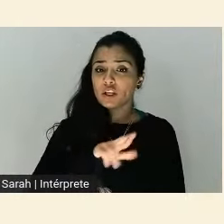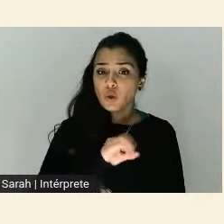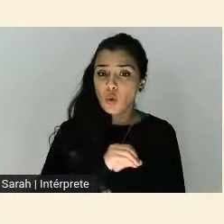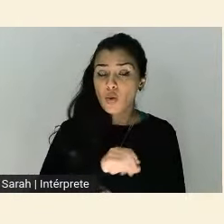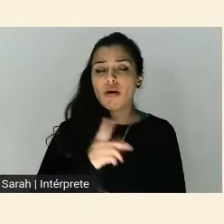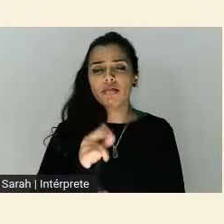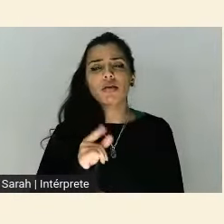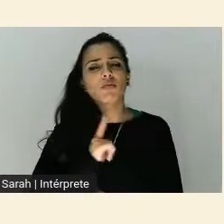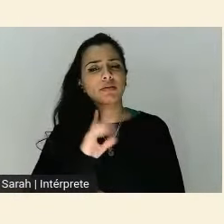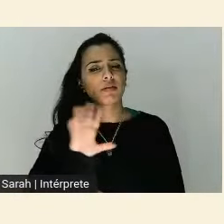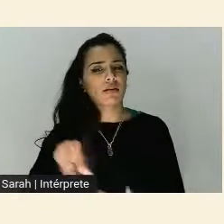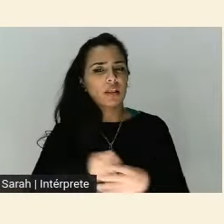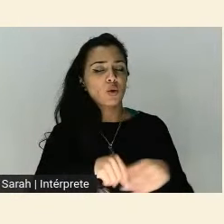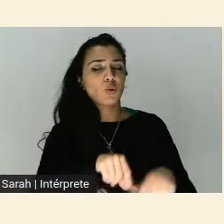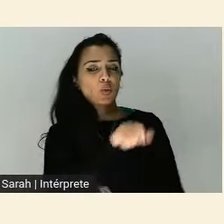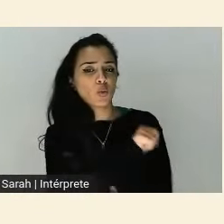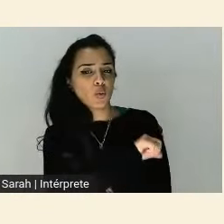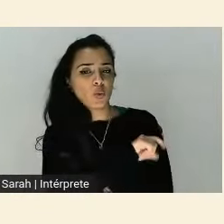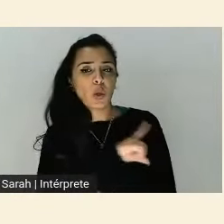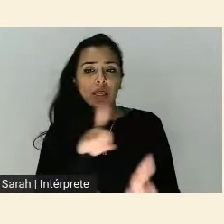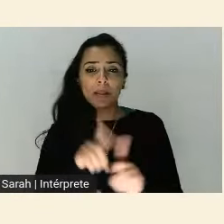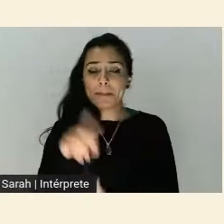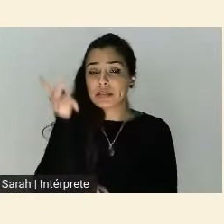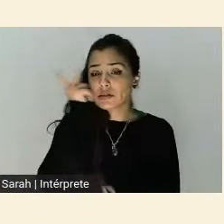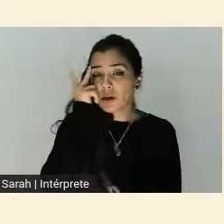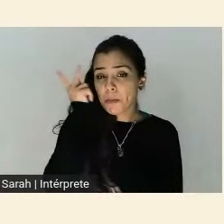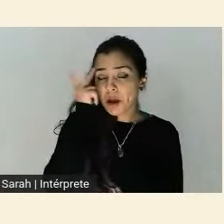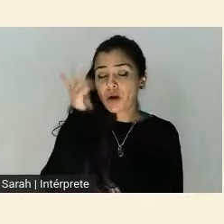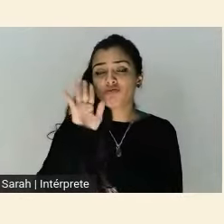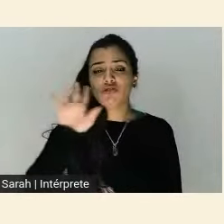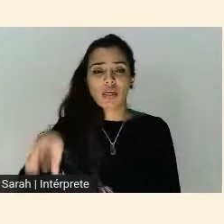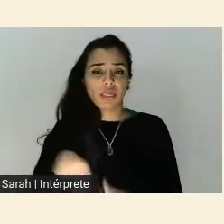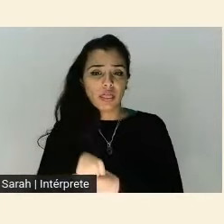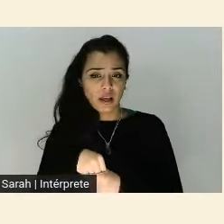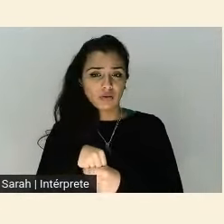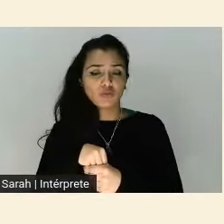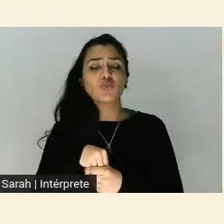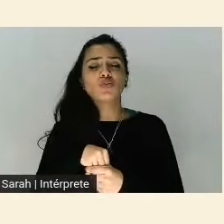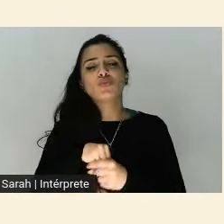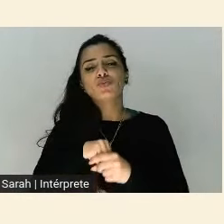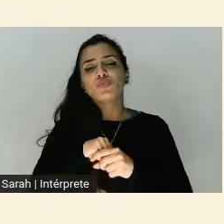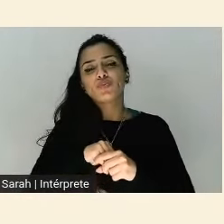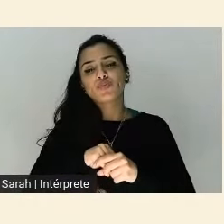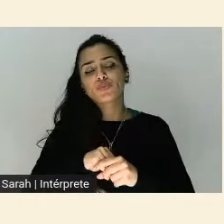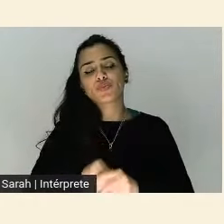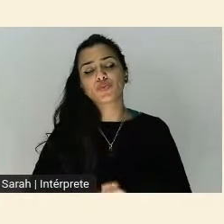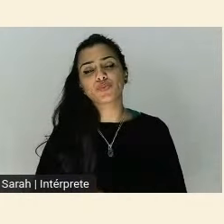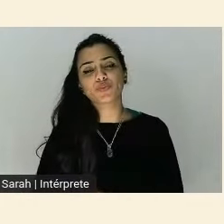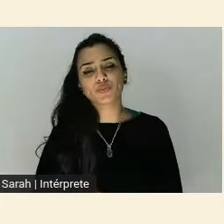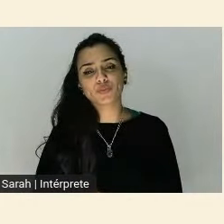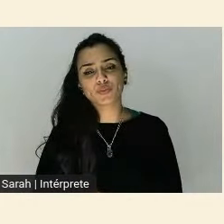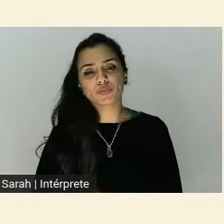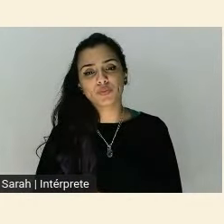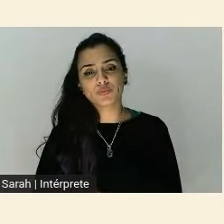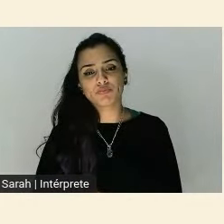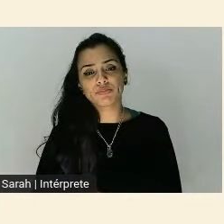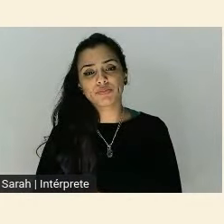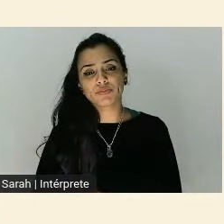para o Rio e para São Paulo e faz parte desse, né, desse salão. Quer dizer,